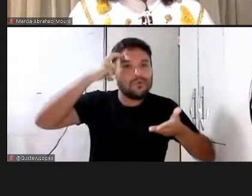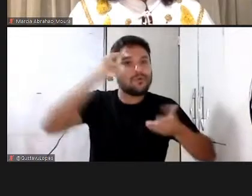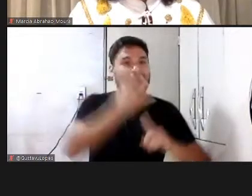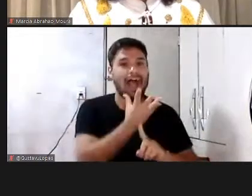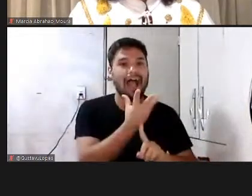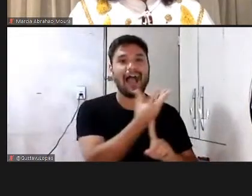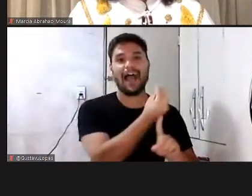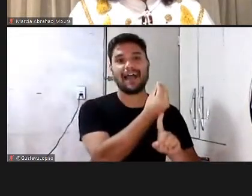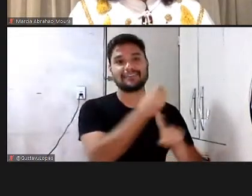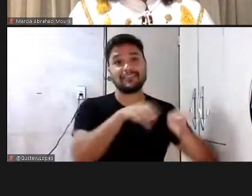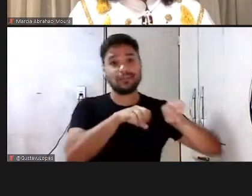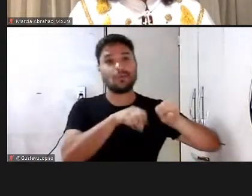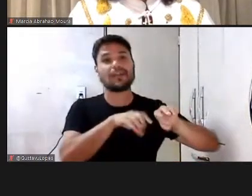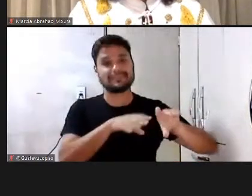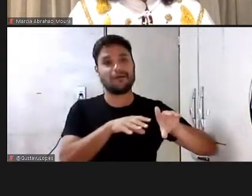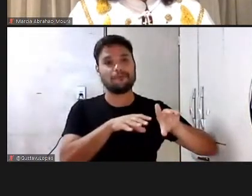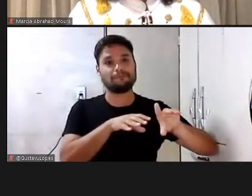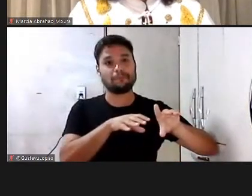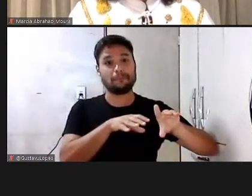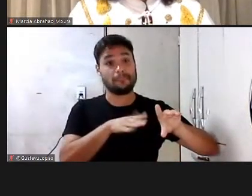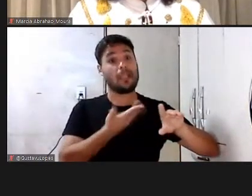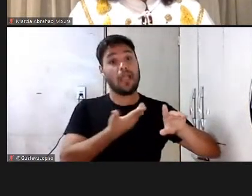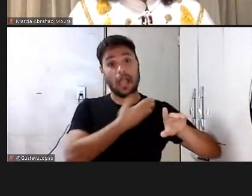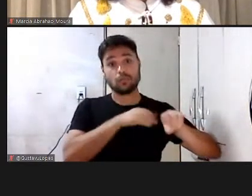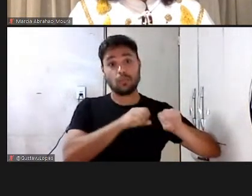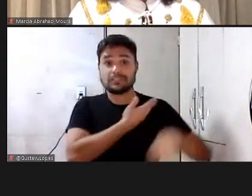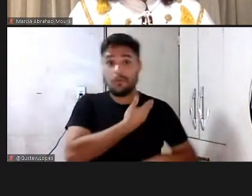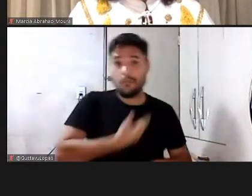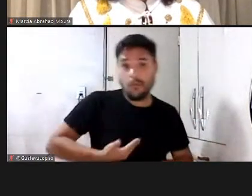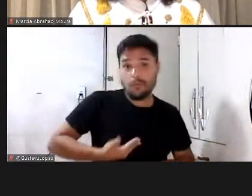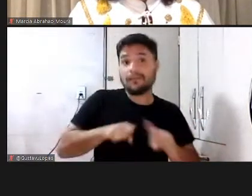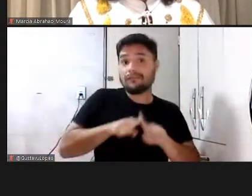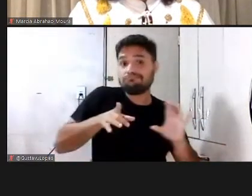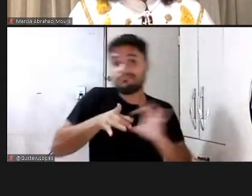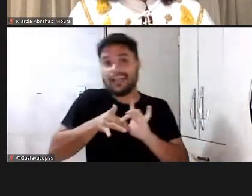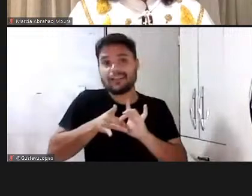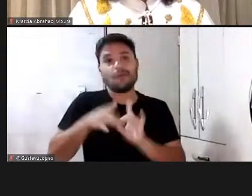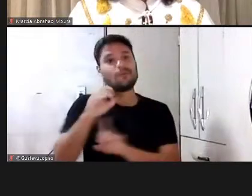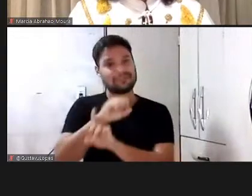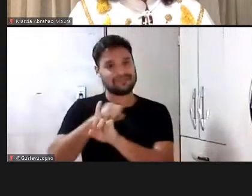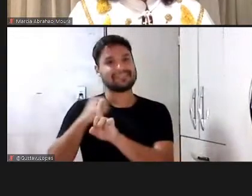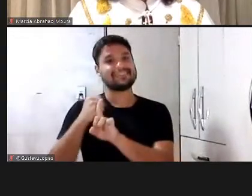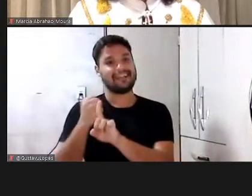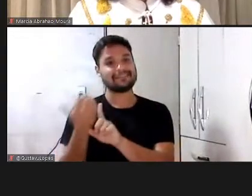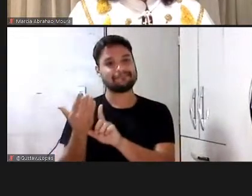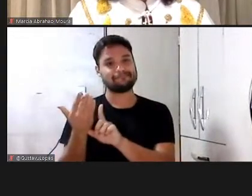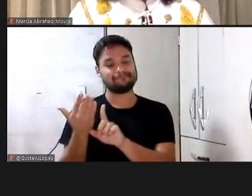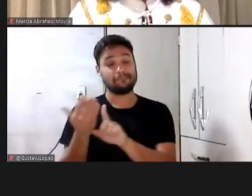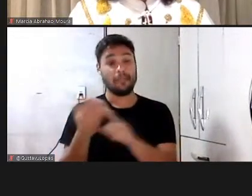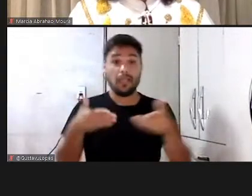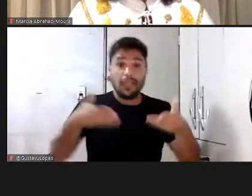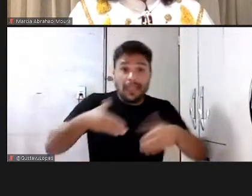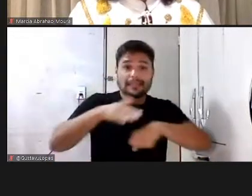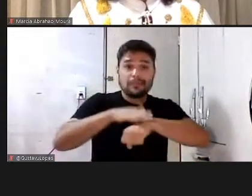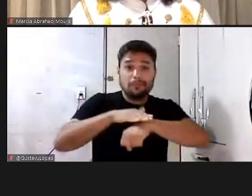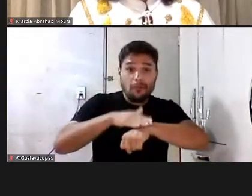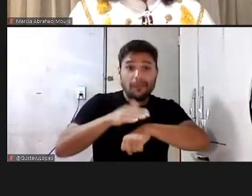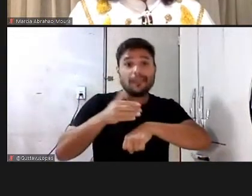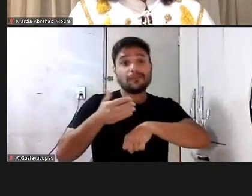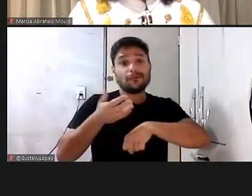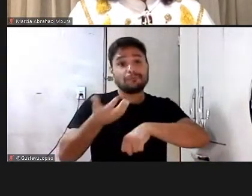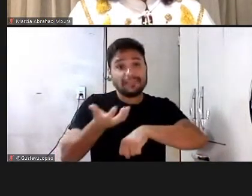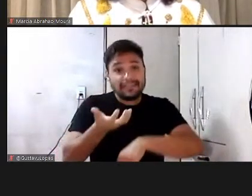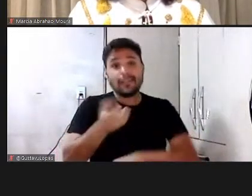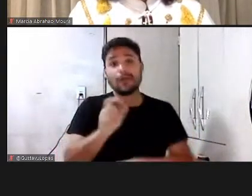educação básica e pública e com os anseios da sociedade. É a este momento que gostaríamos de vincular